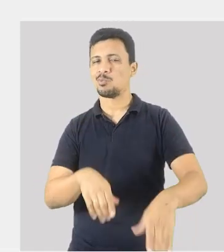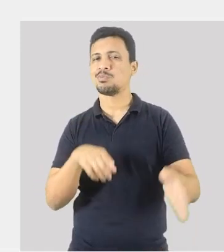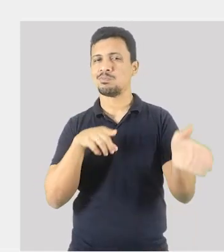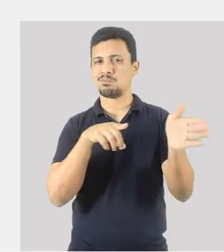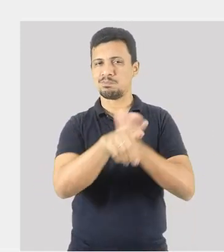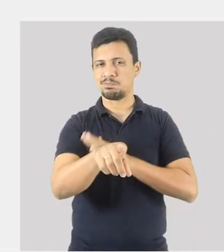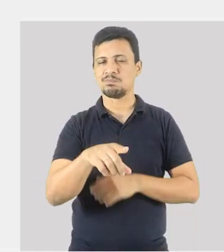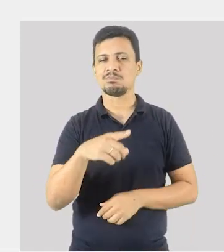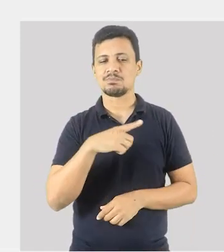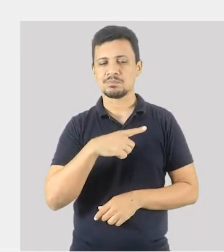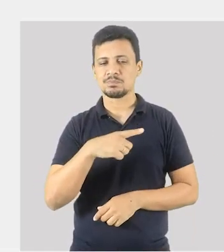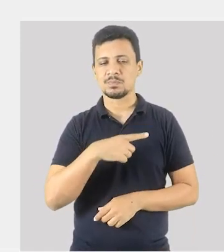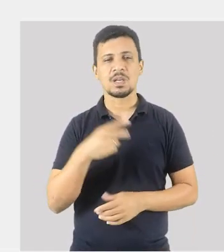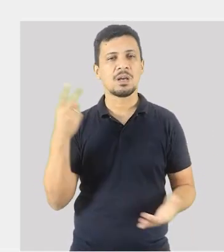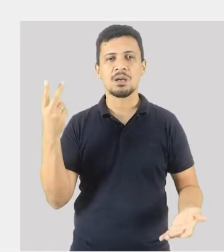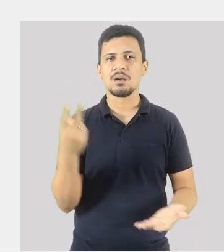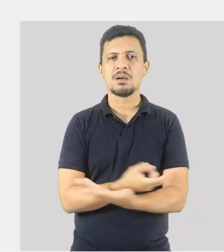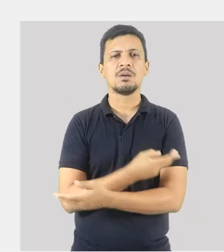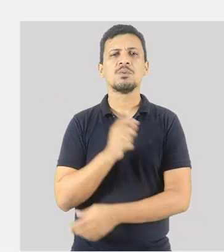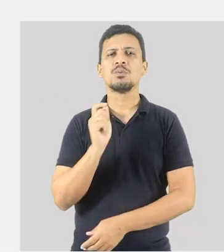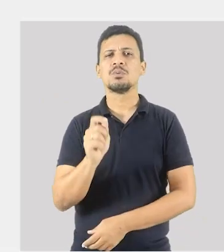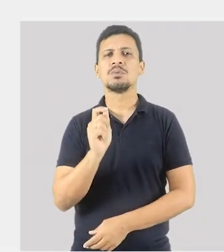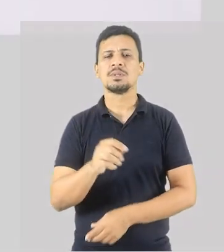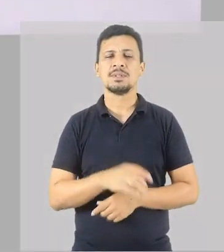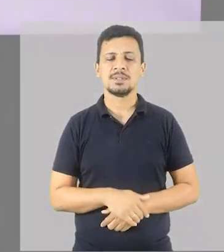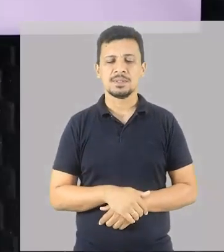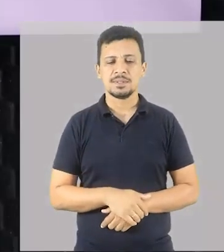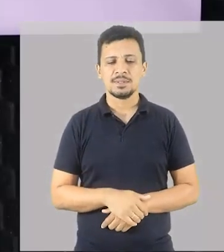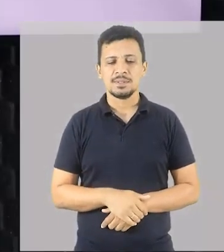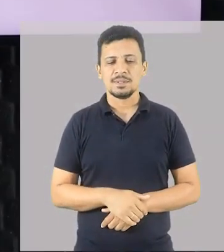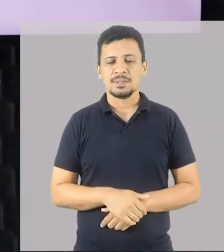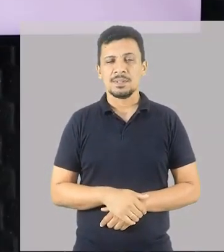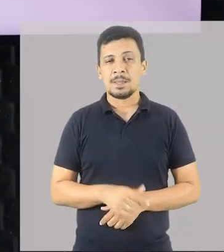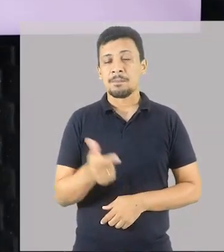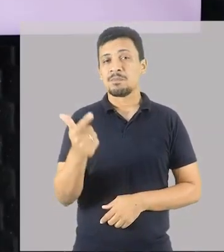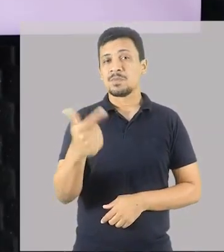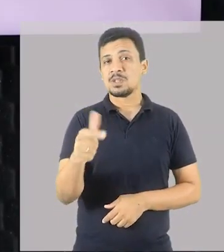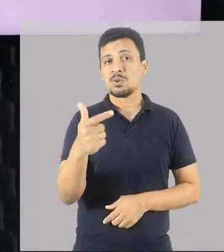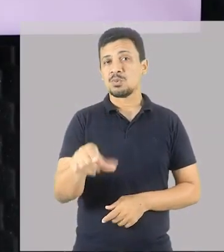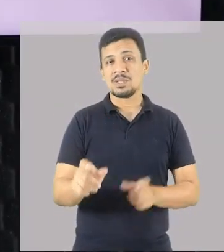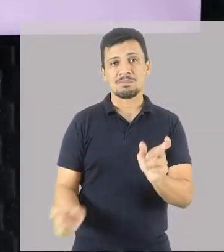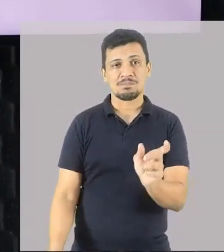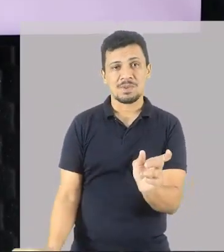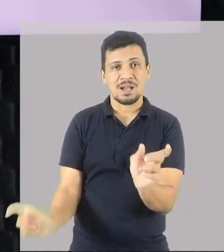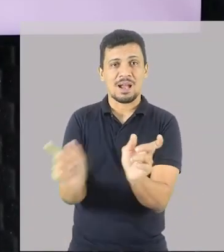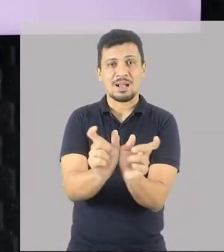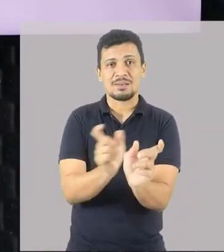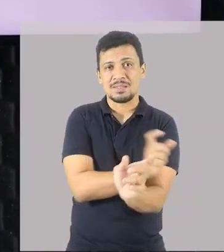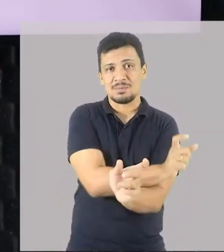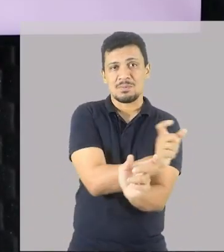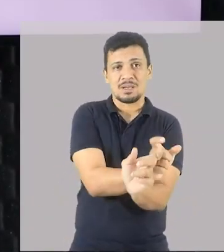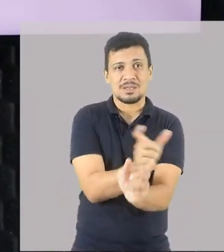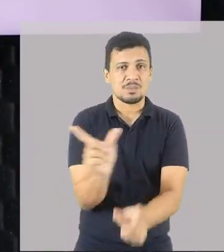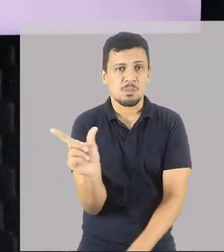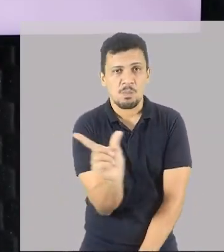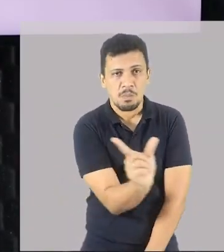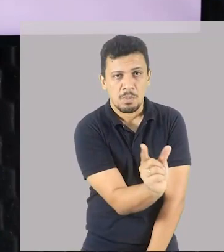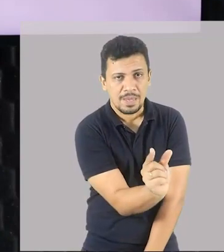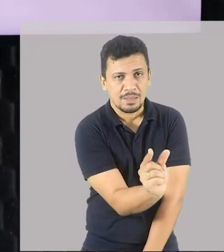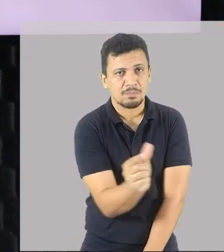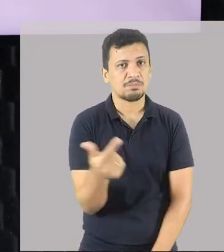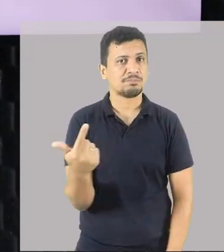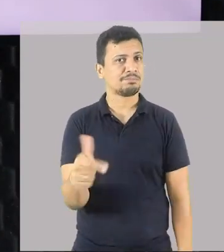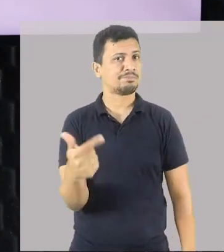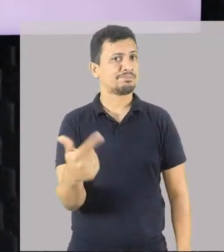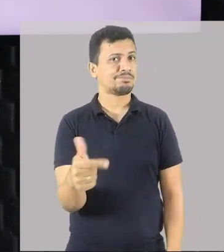derivação imprópria? Você não tem uma situação aí de acréscimo também e nem de redução. Você não